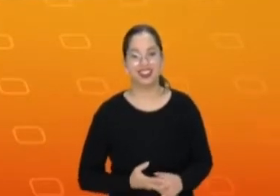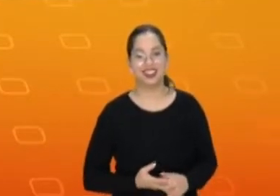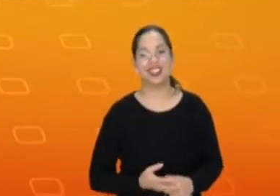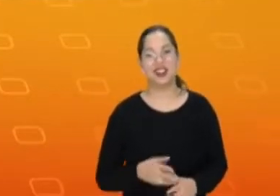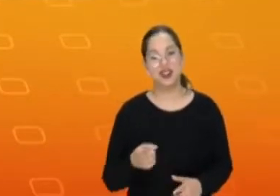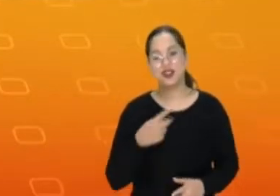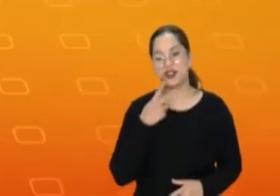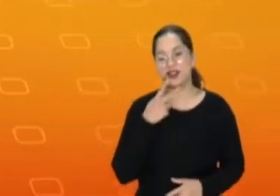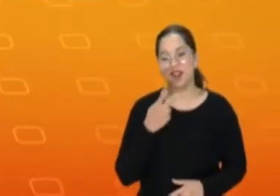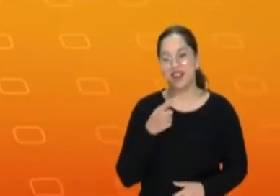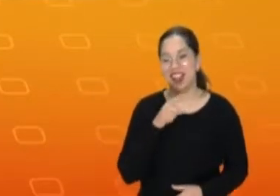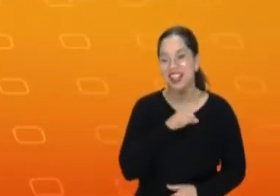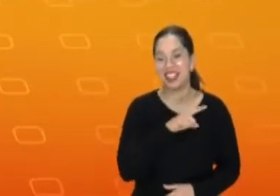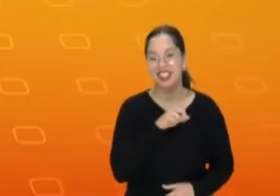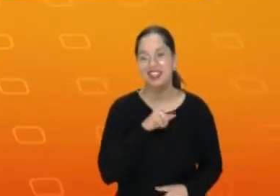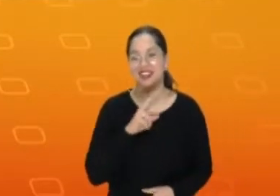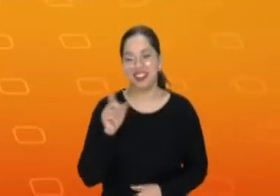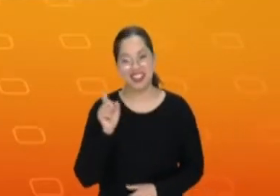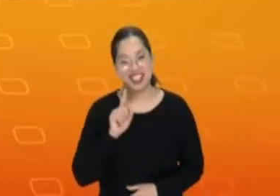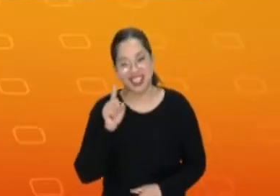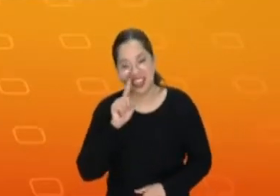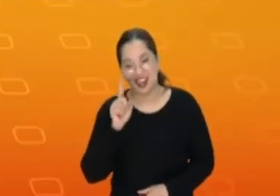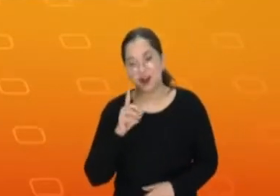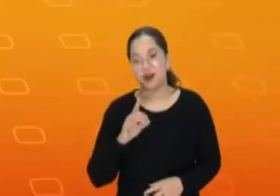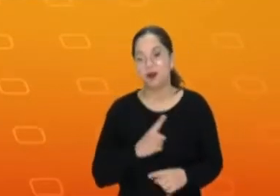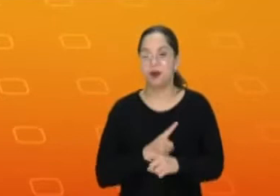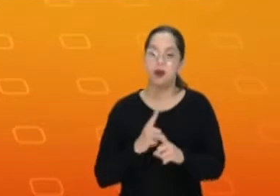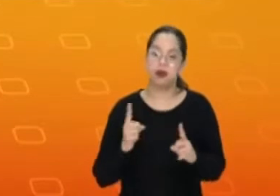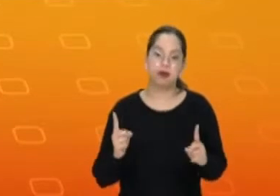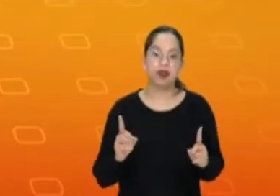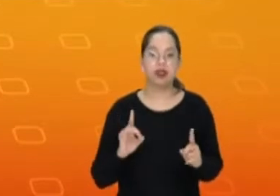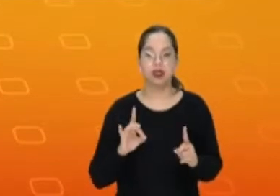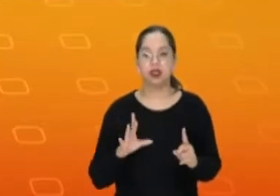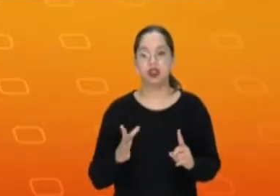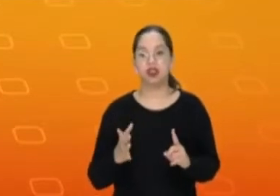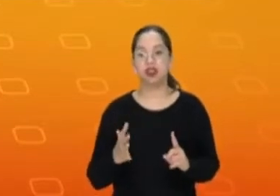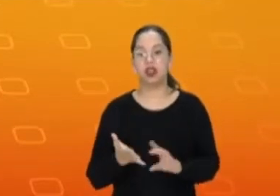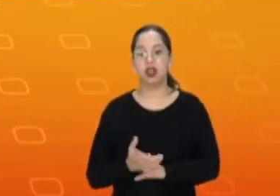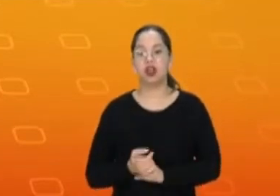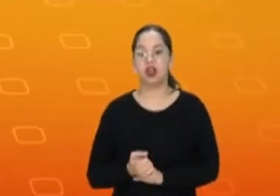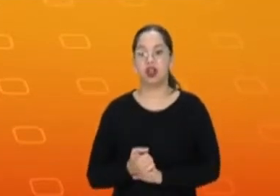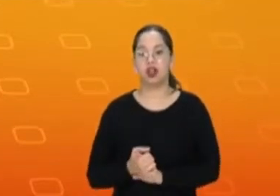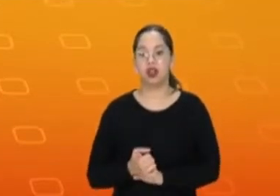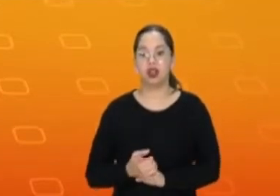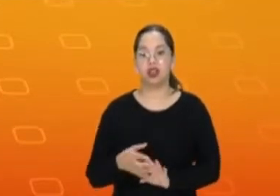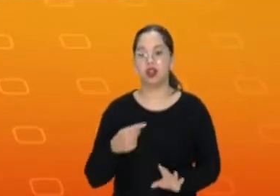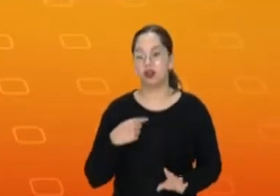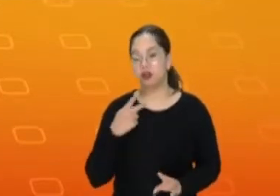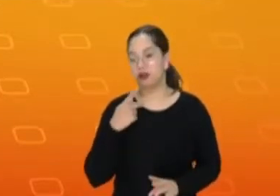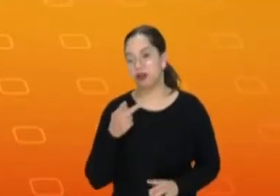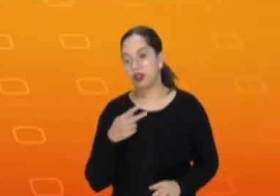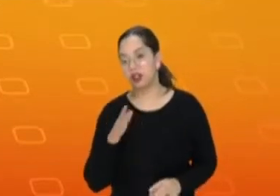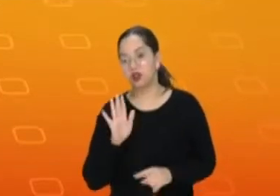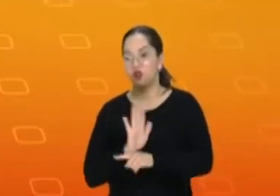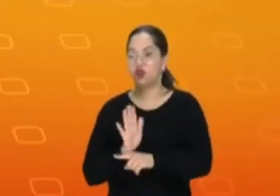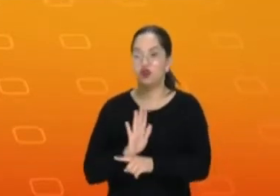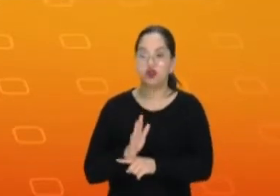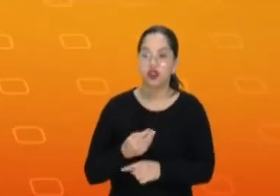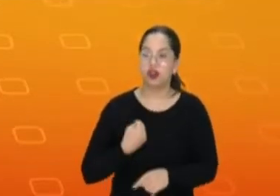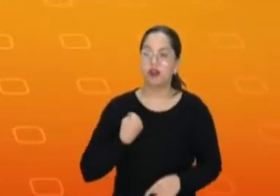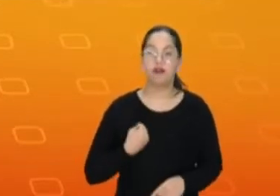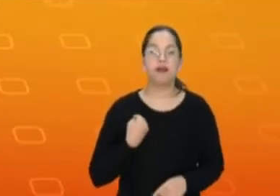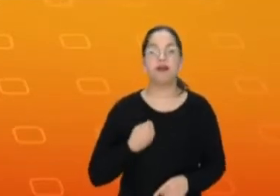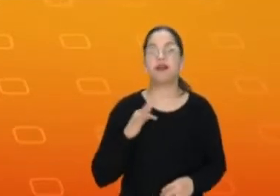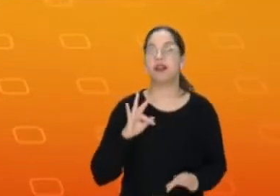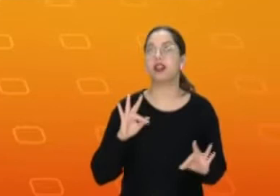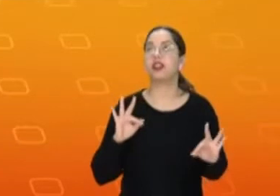dizer que não, mas assim, é que eu acho que o mindset do cara que trabalhou com vídeo a vida inteira e teve